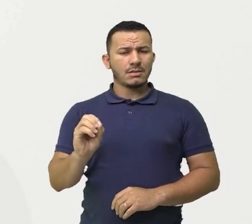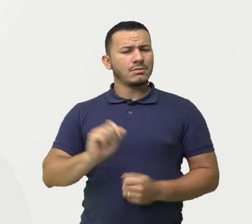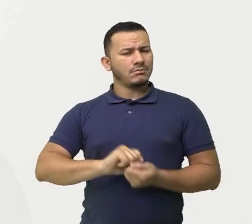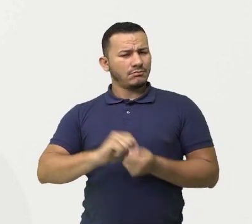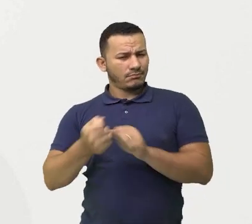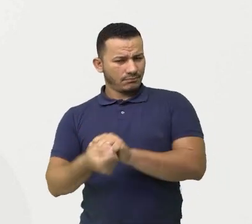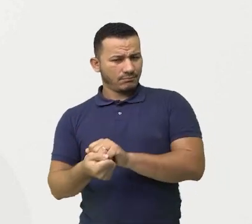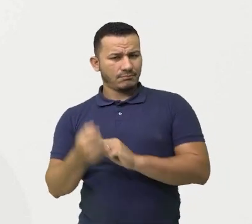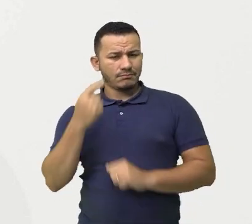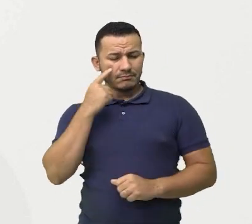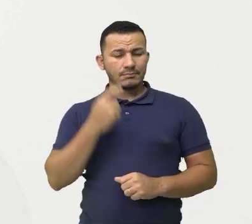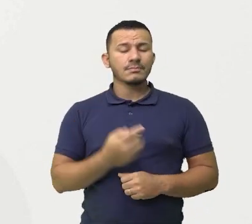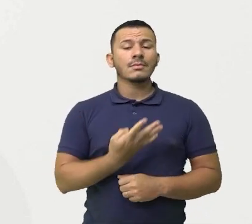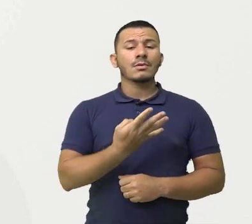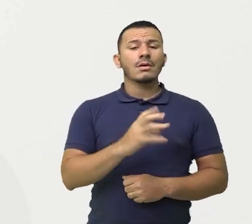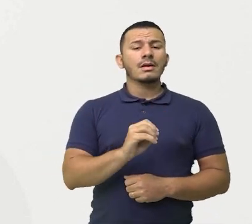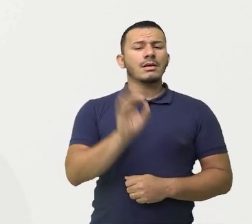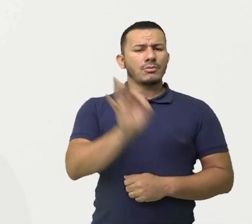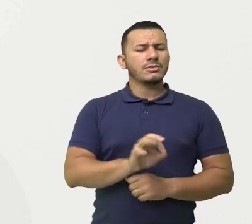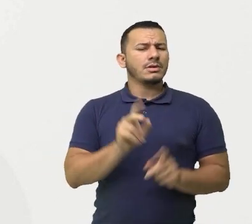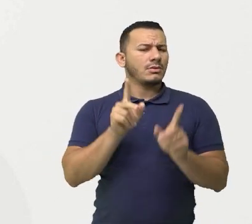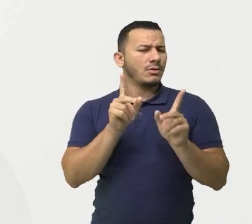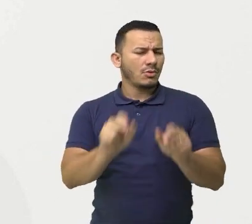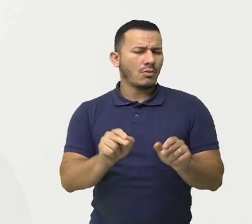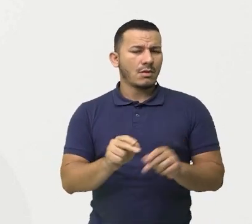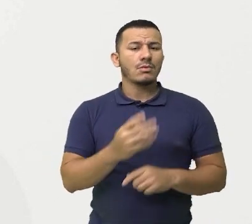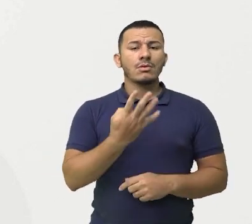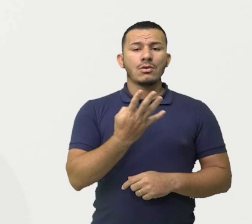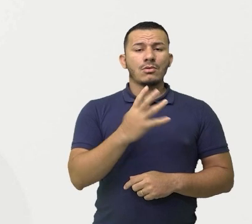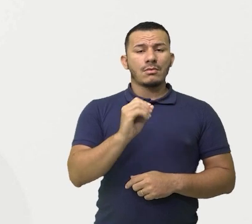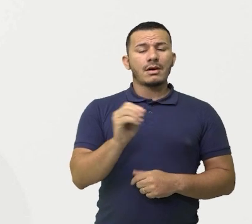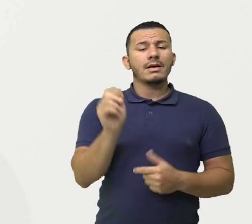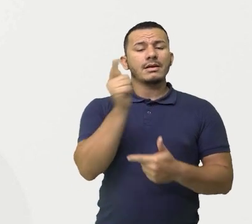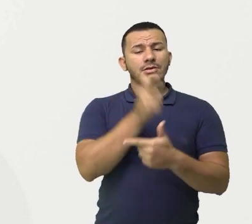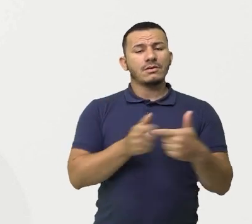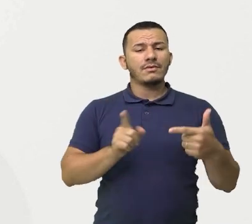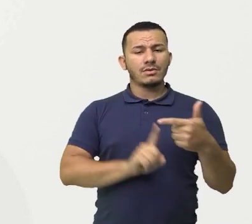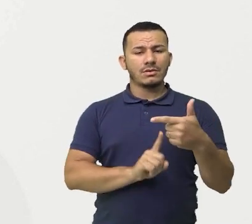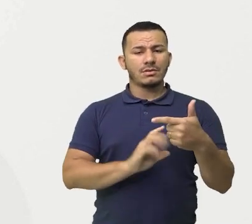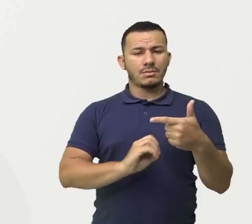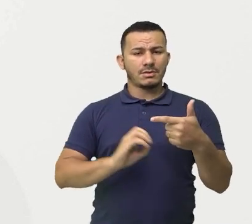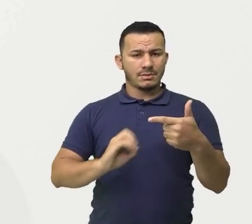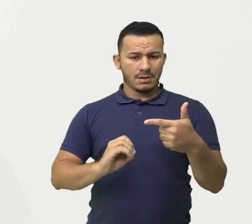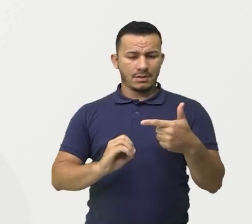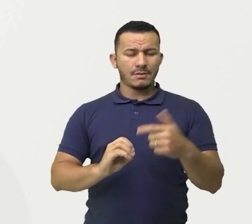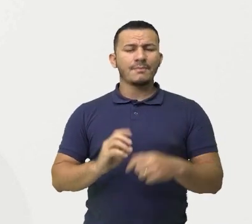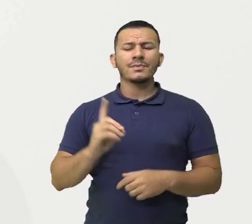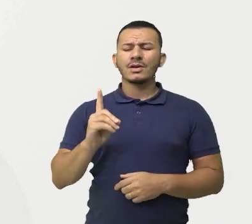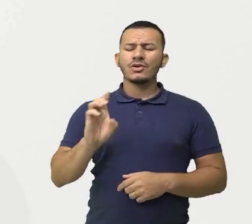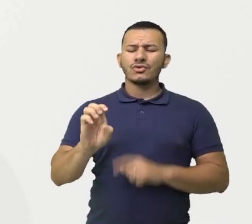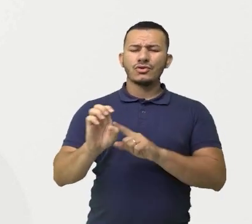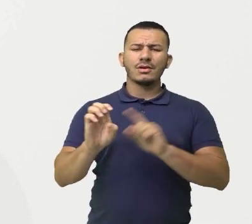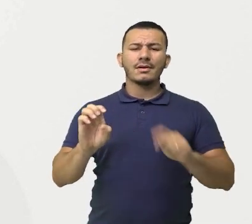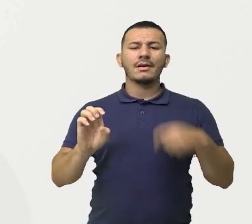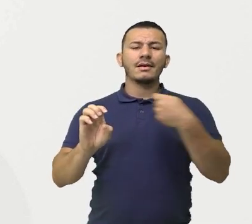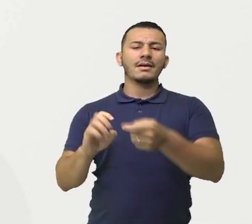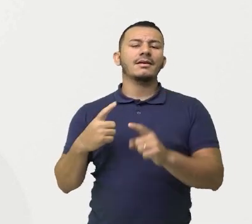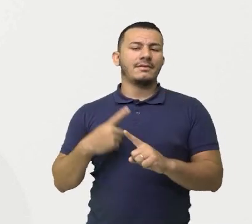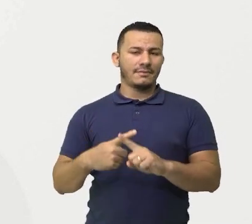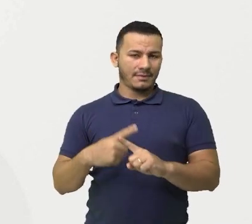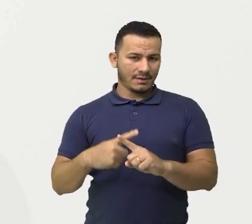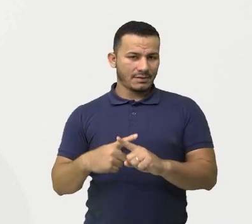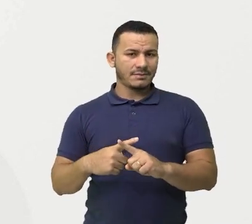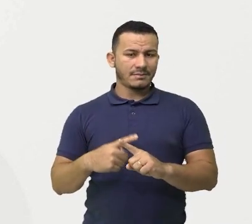isso? 40% é a mesma coisa que 40 dividido por 100. O de, nós transformamos em